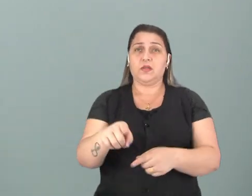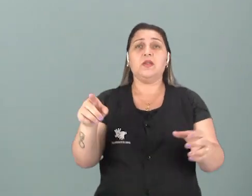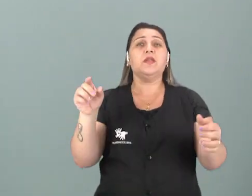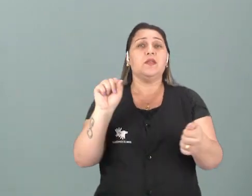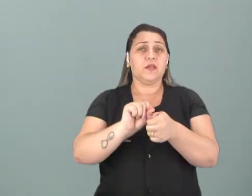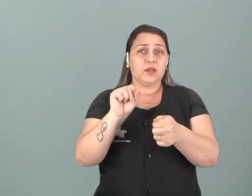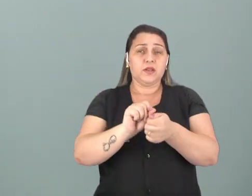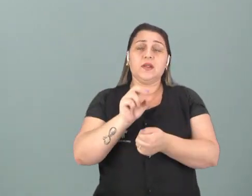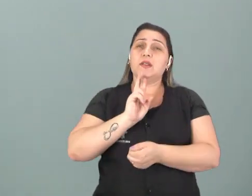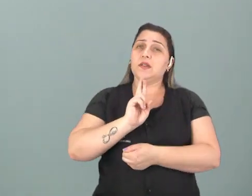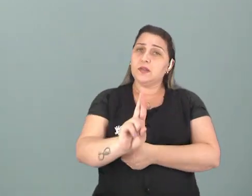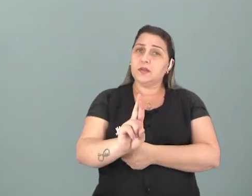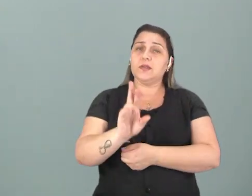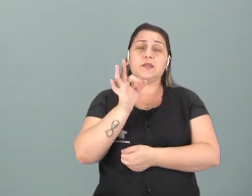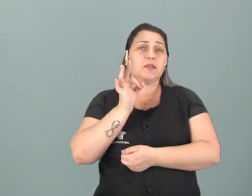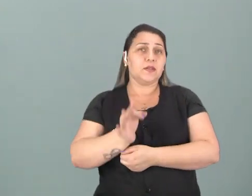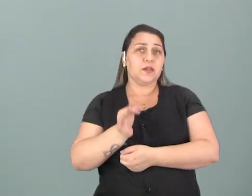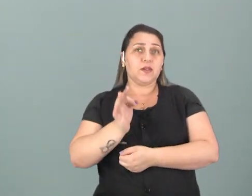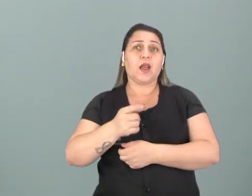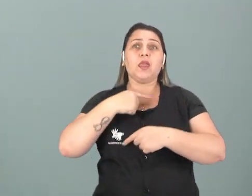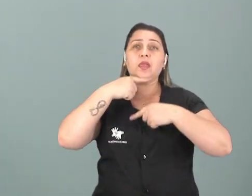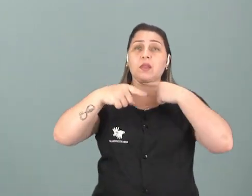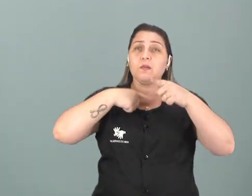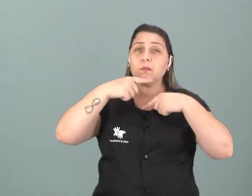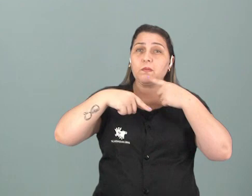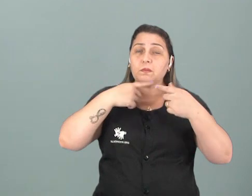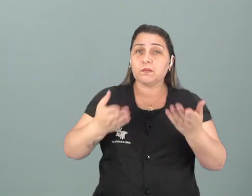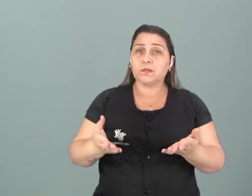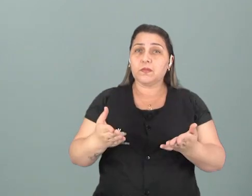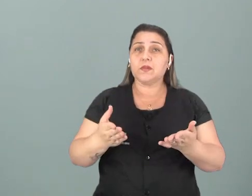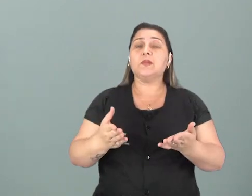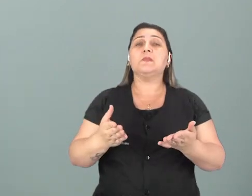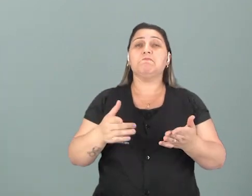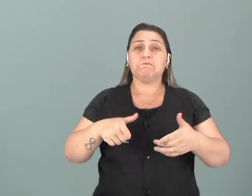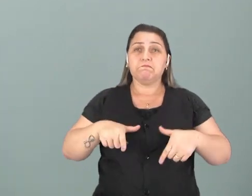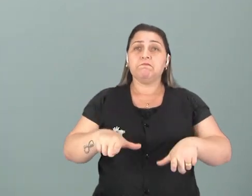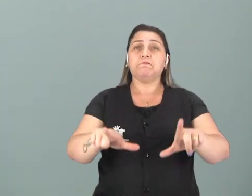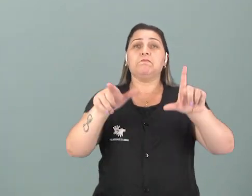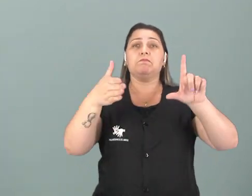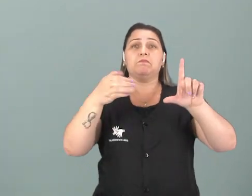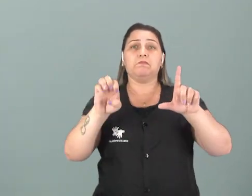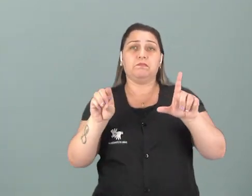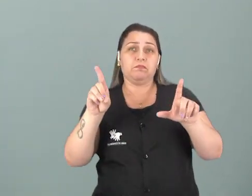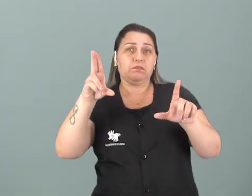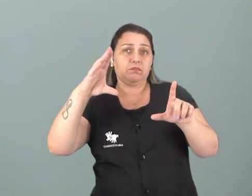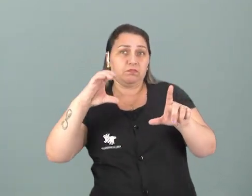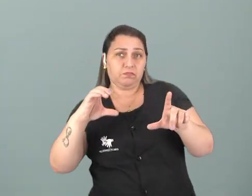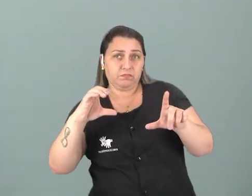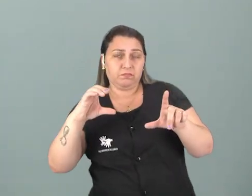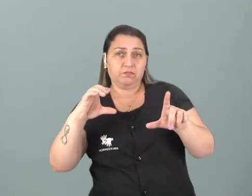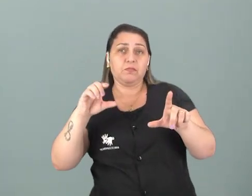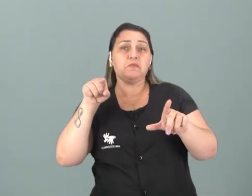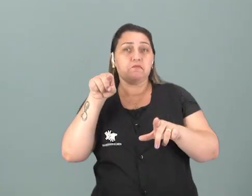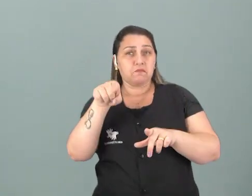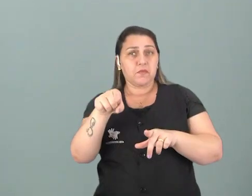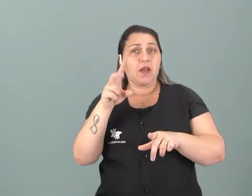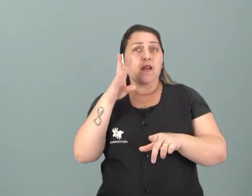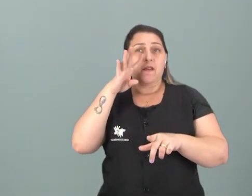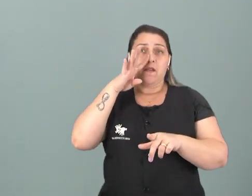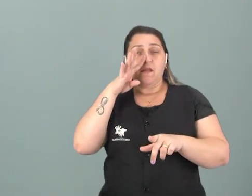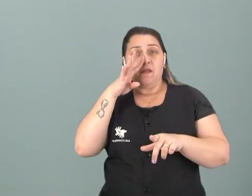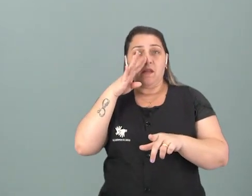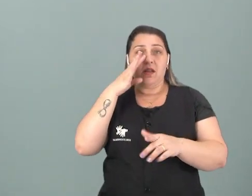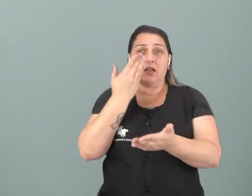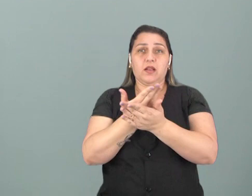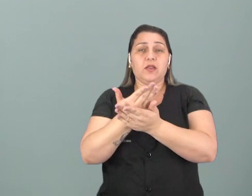desafios aí para você completar, certo? Qualquer dúvida, não deixe de acessar a plataforma Eduque. E aí